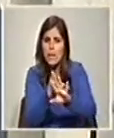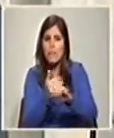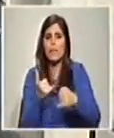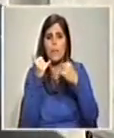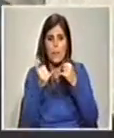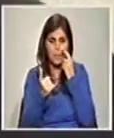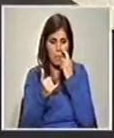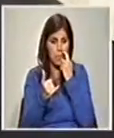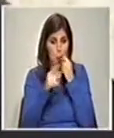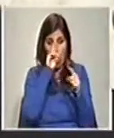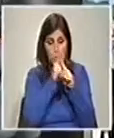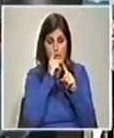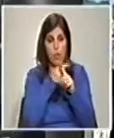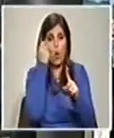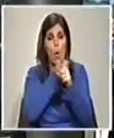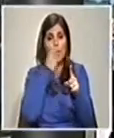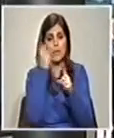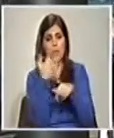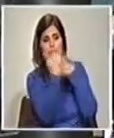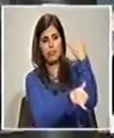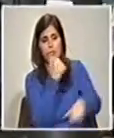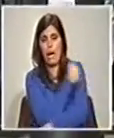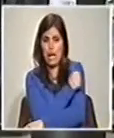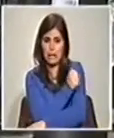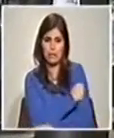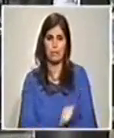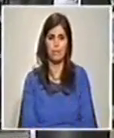a missão é combater a violência doméstica.